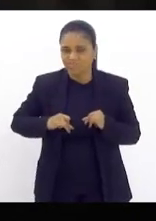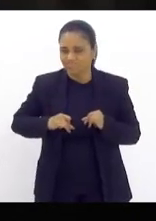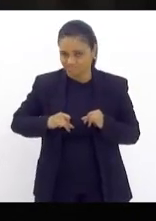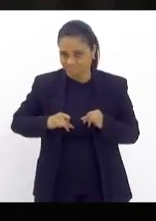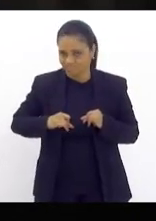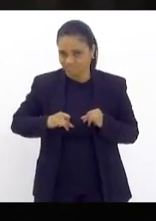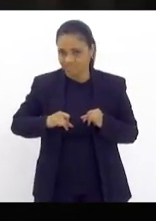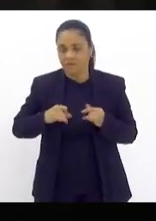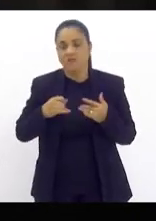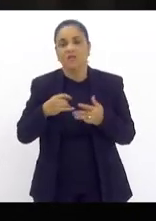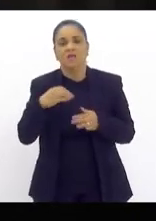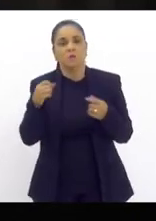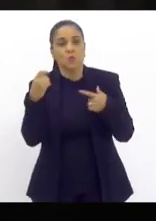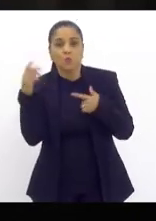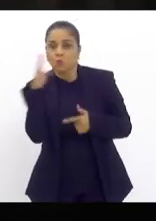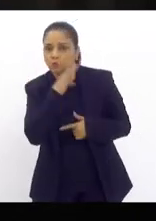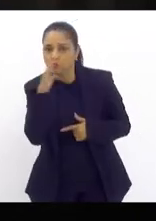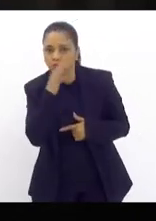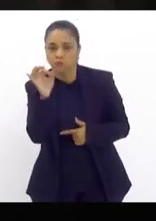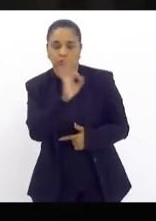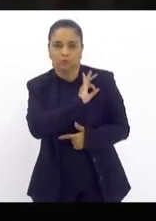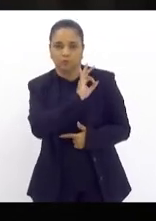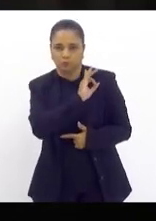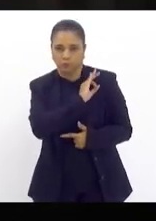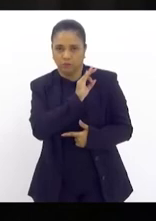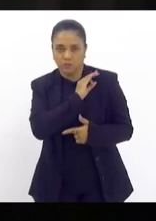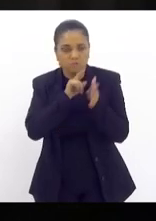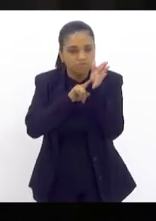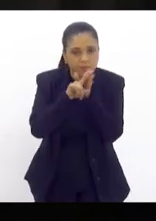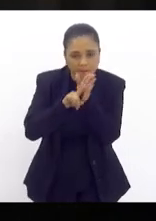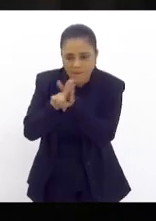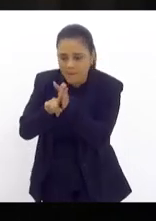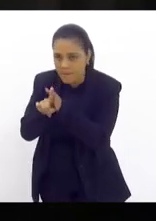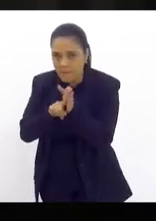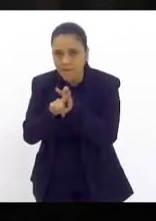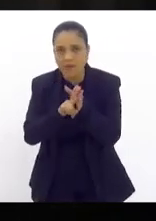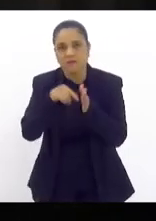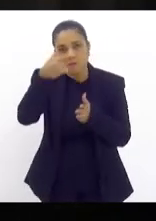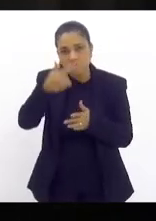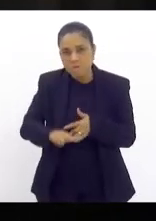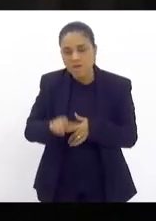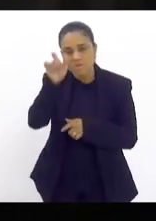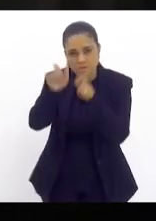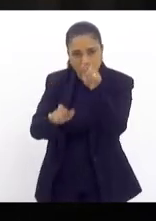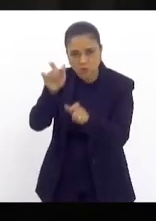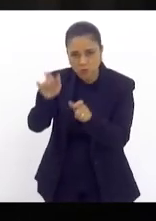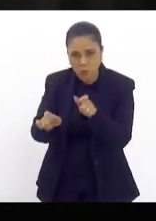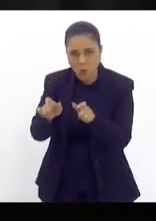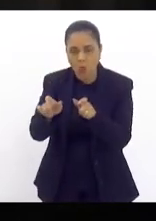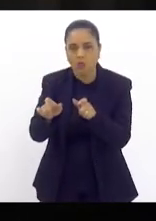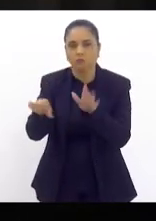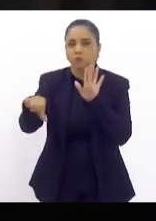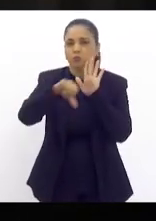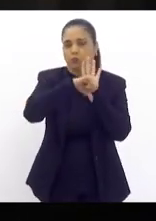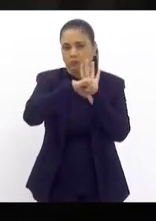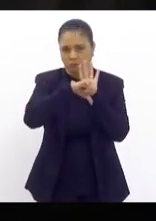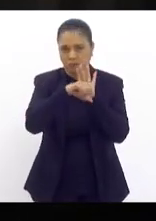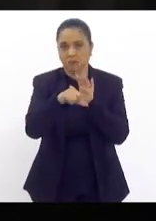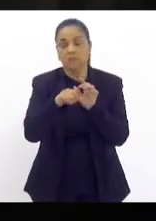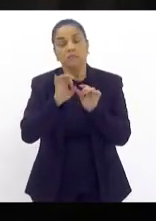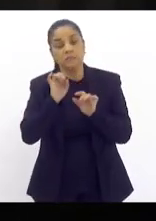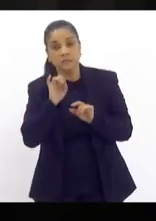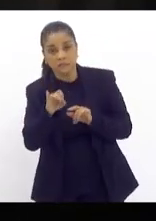autoridades policiais apurem se há mais envolvidos no crime e se o ataque foi organizado